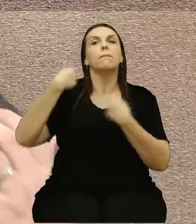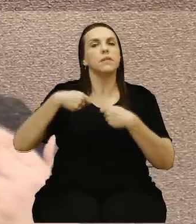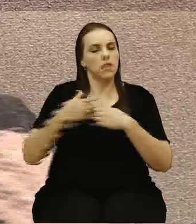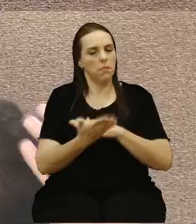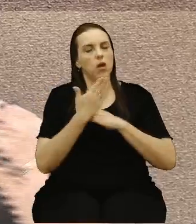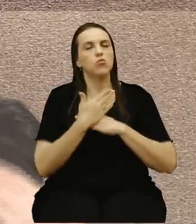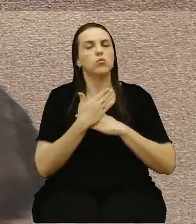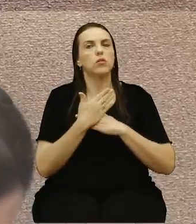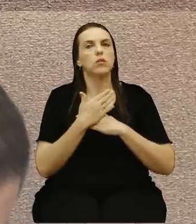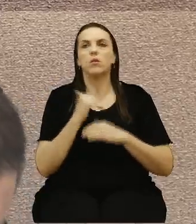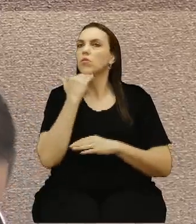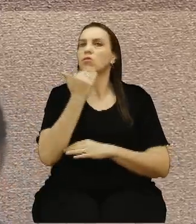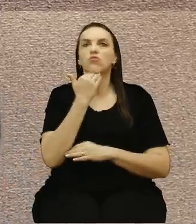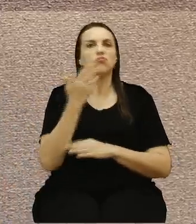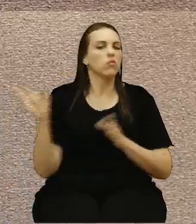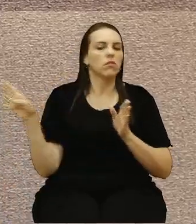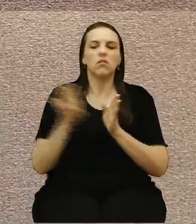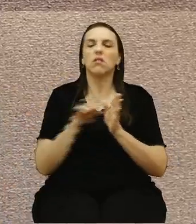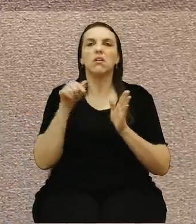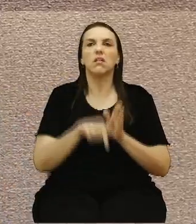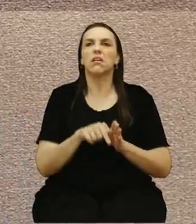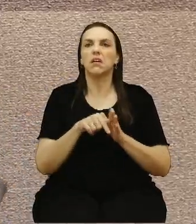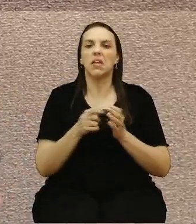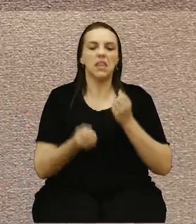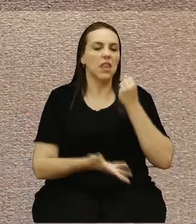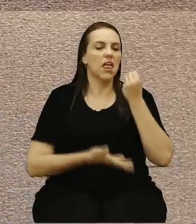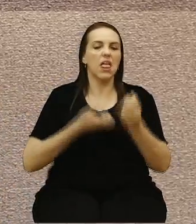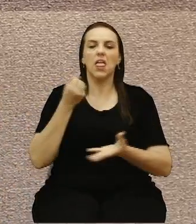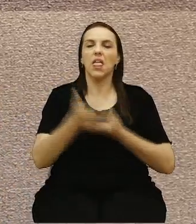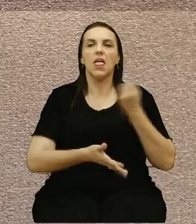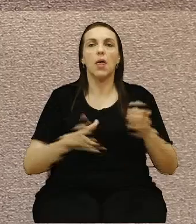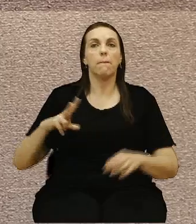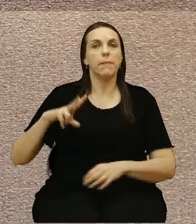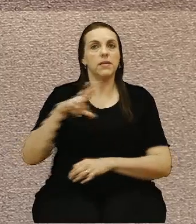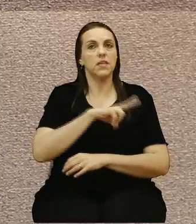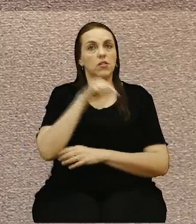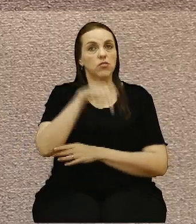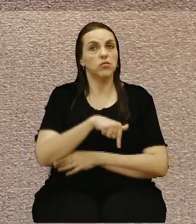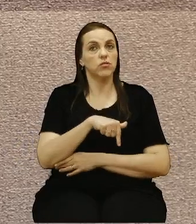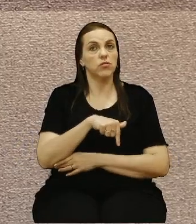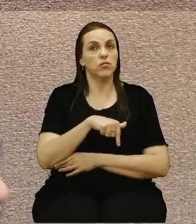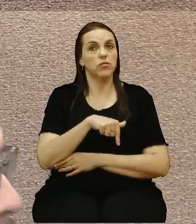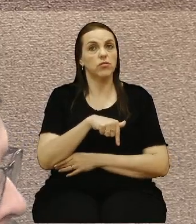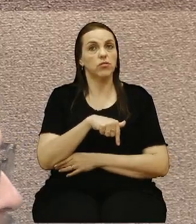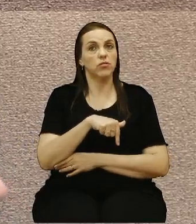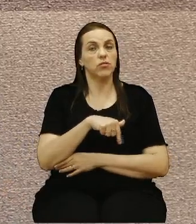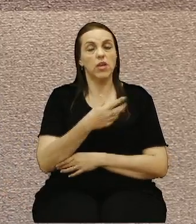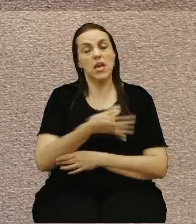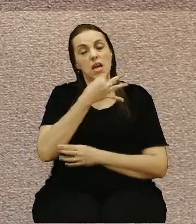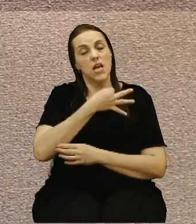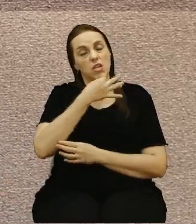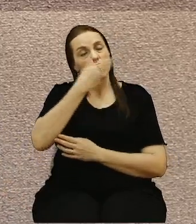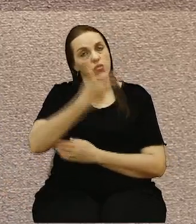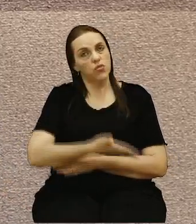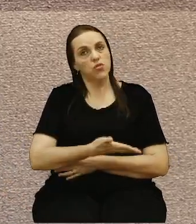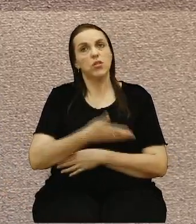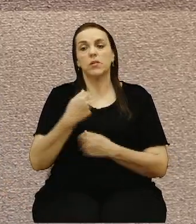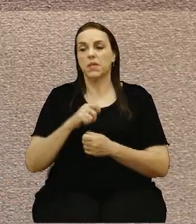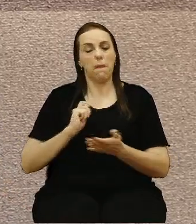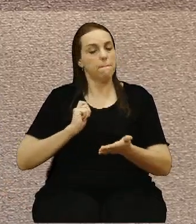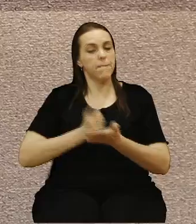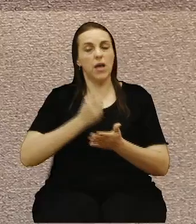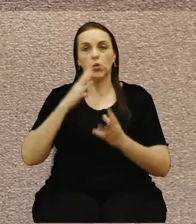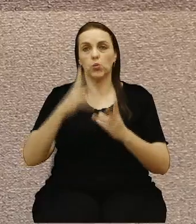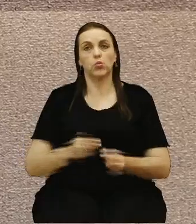ajuda. Não adianta vir aqui e largar o seu paciente e Caxias do Sul que arca com todos os